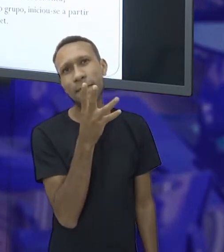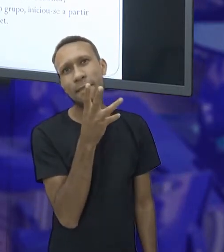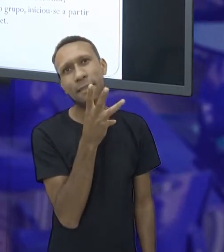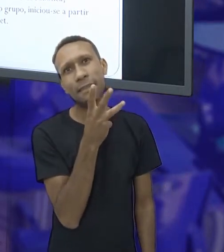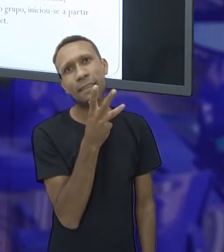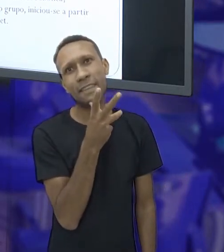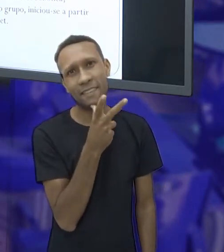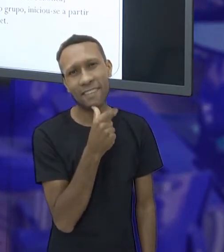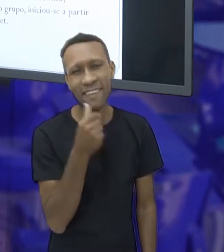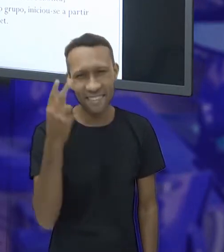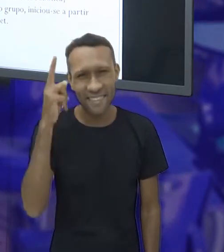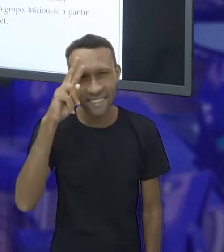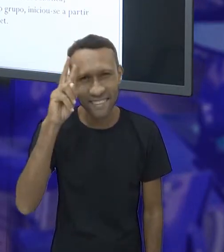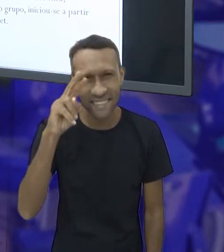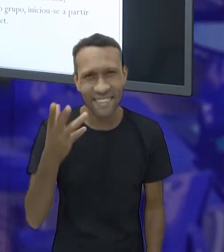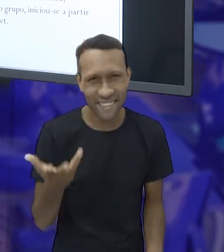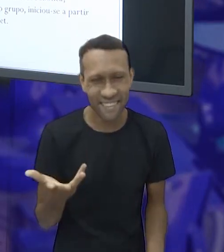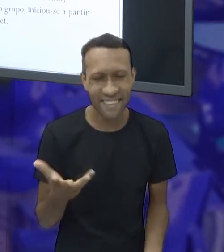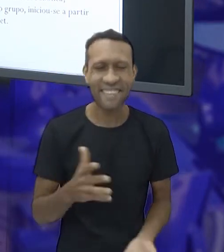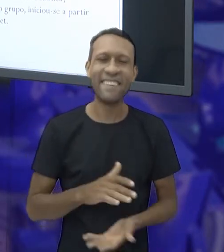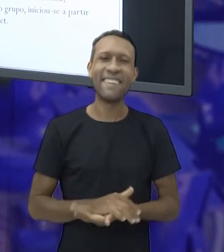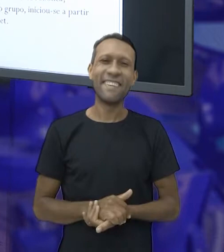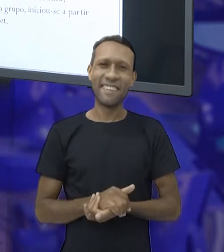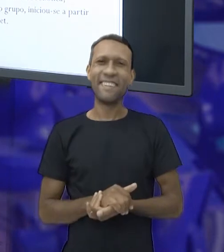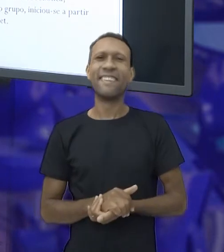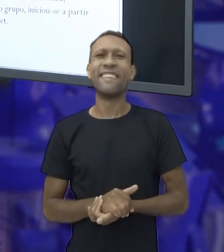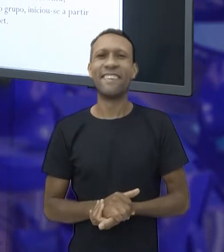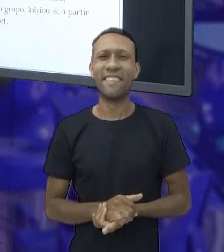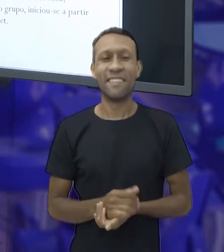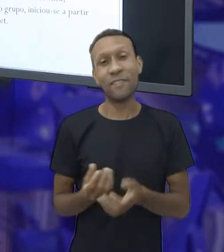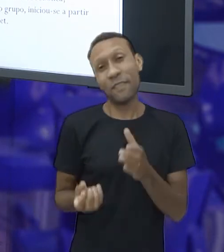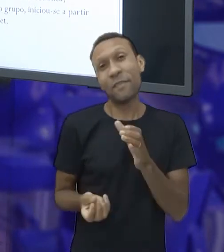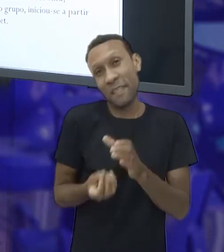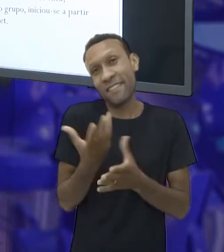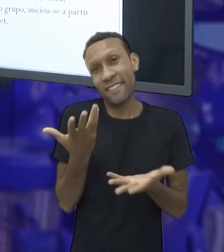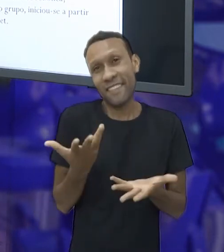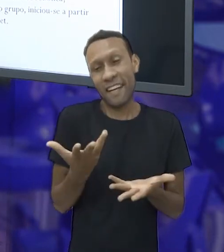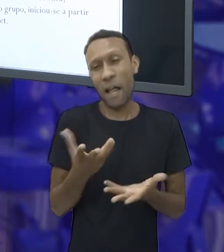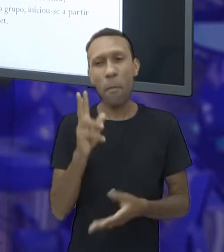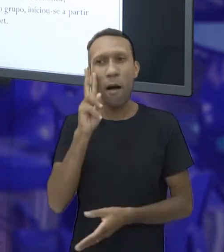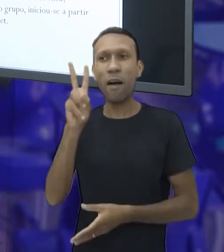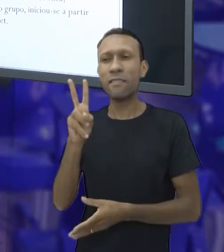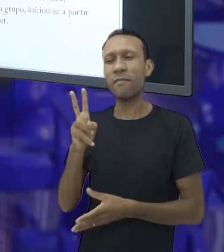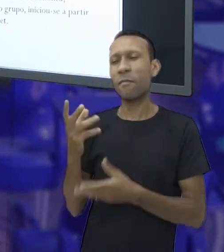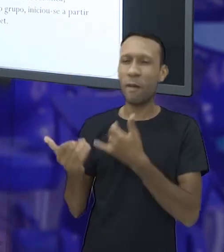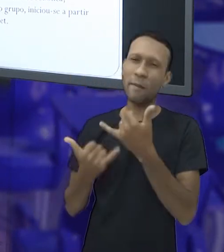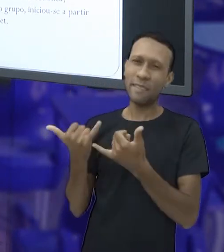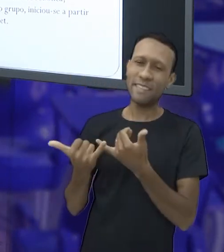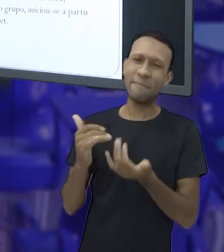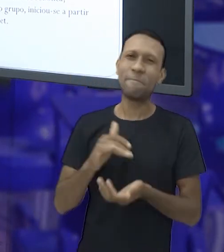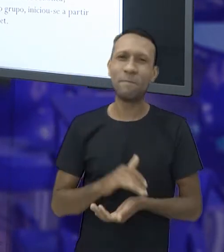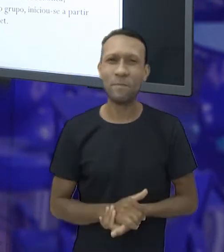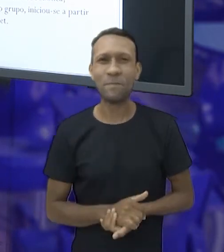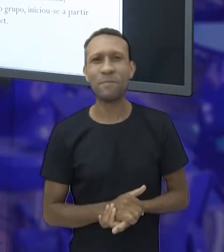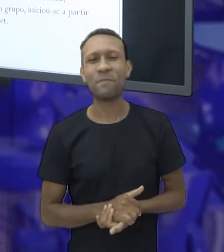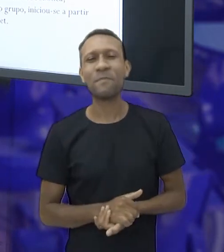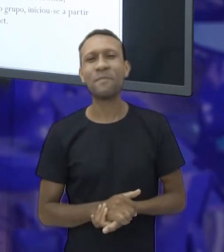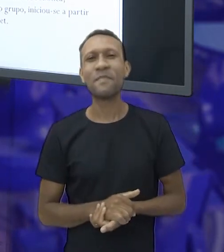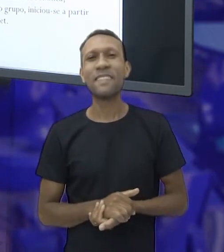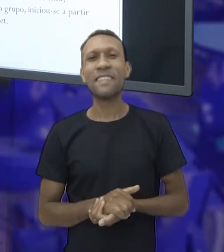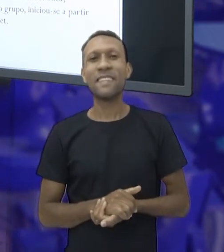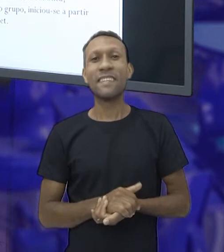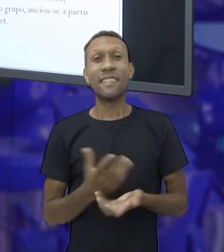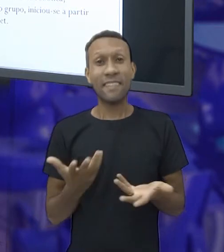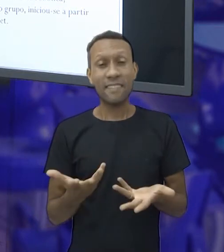com o dinossaurozinho quando falta internet, né? Pelo menos eles criaram isso no Windows para a gente se divertir enquanto a internet volta. Quando volta.